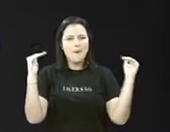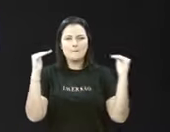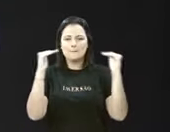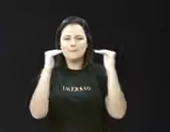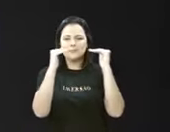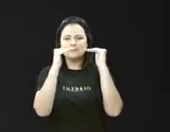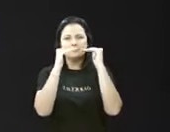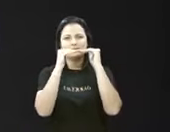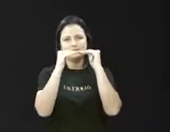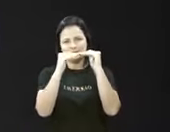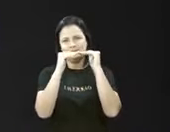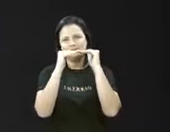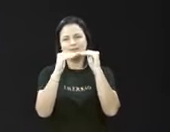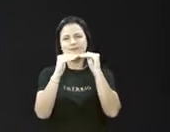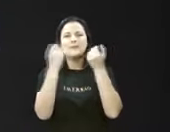céu.